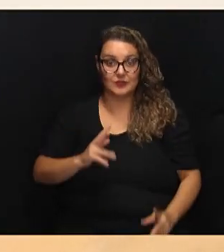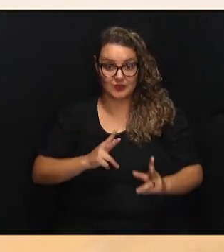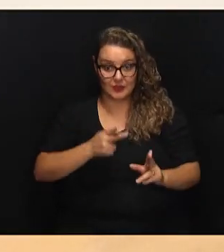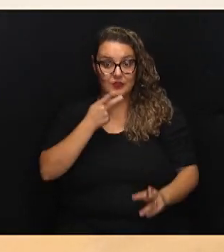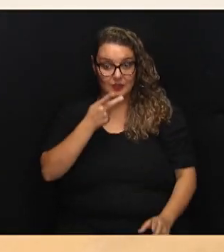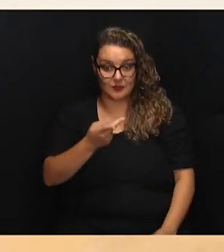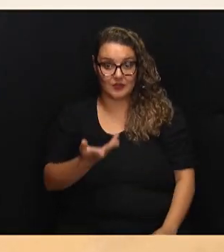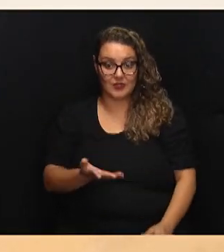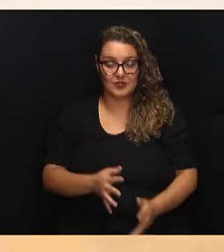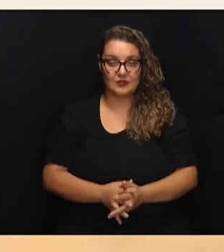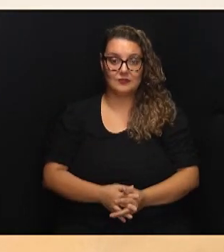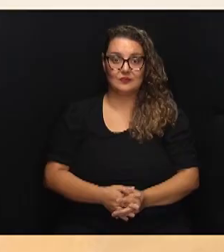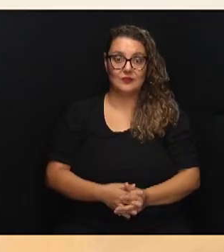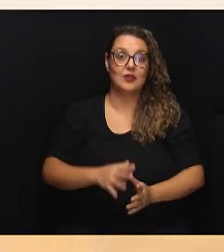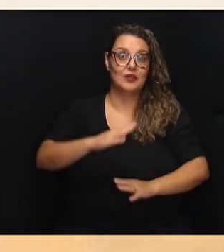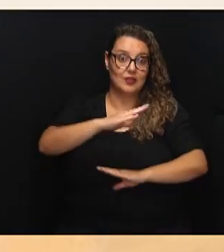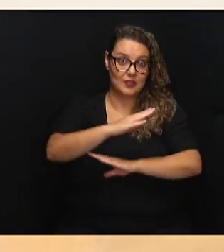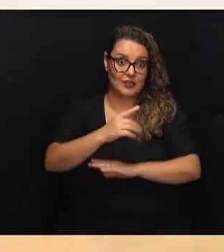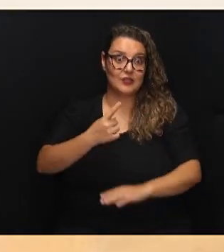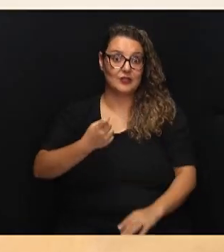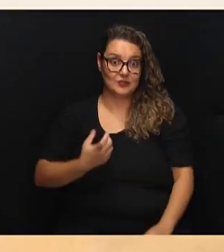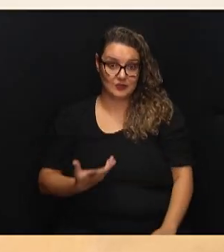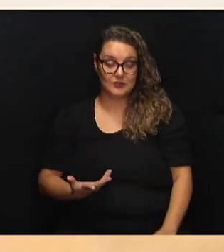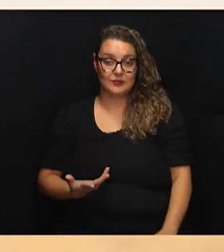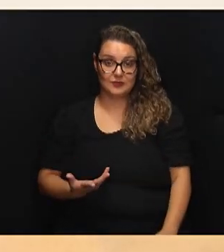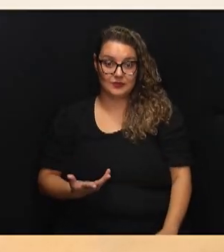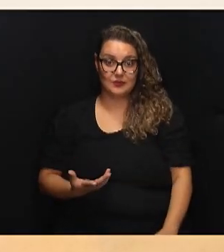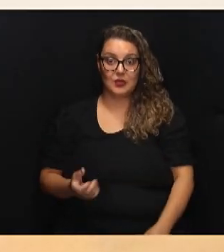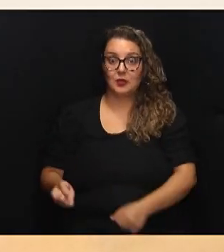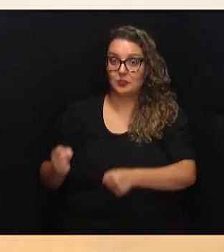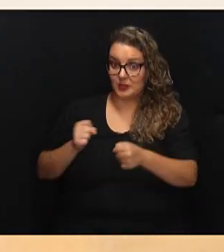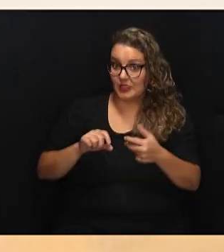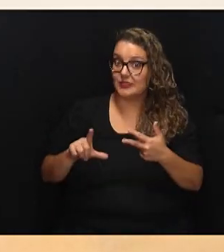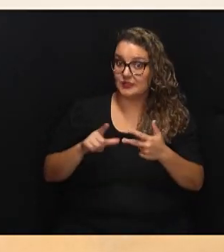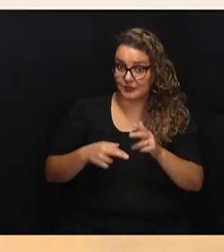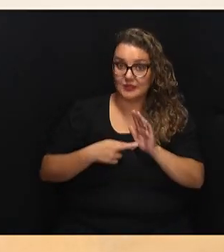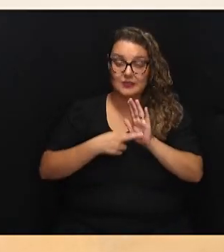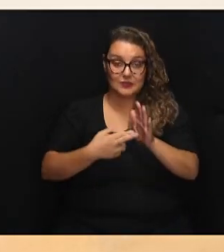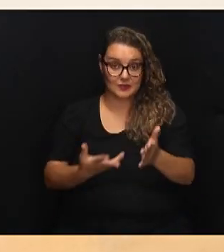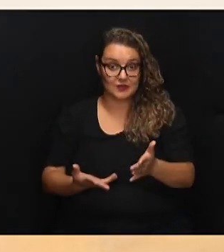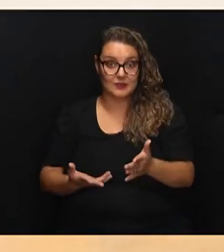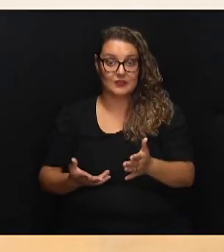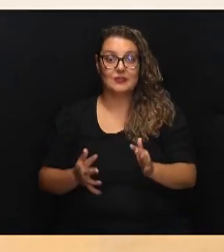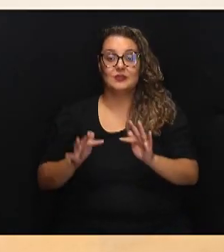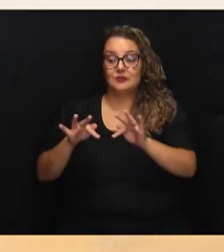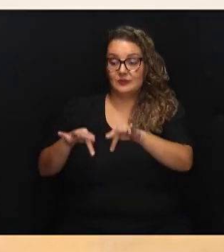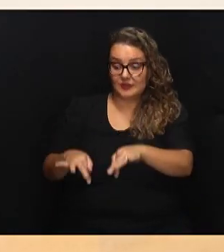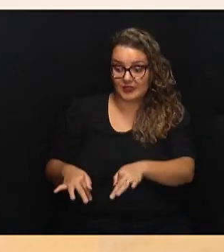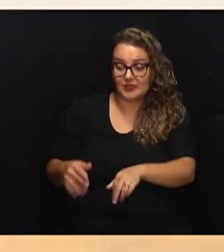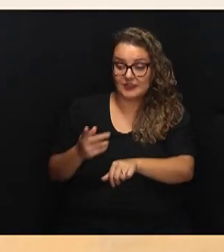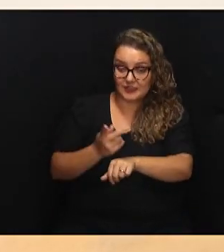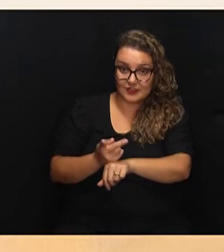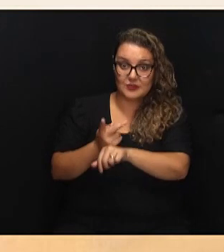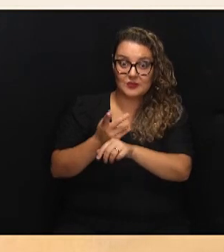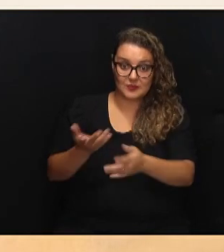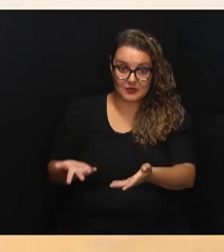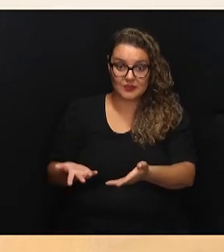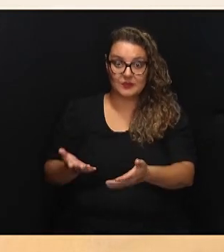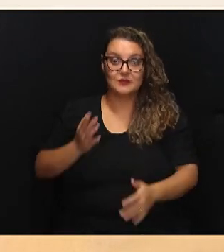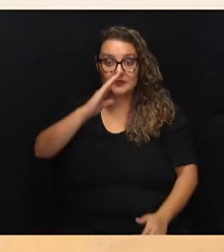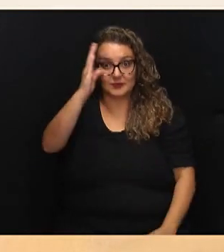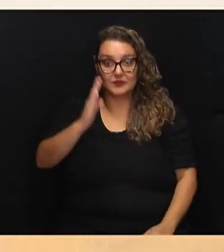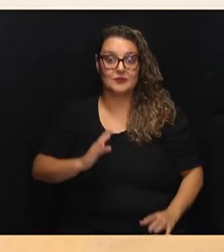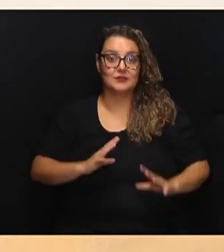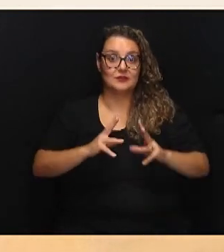disse, a Câmara Municipal é o único poder legislativo representado entre os finalistas do prêmio e no Brasil